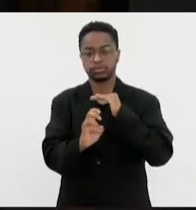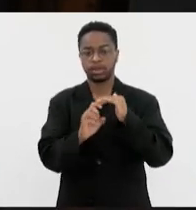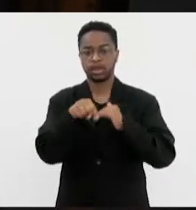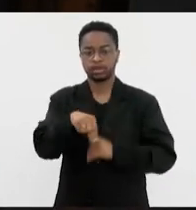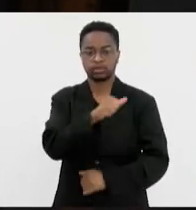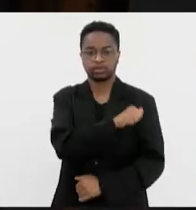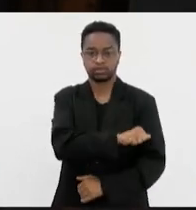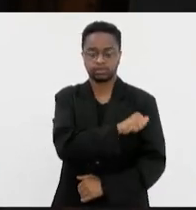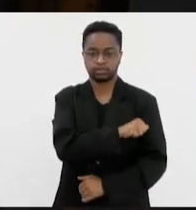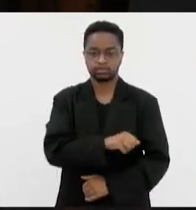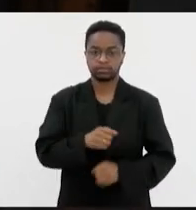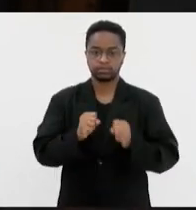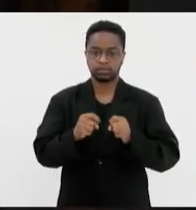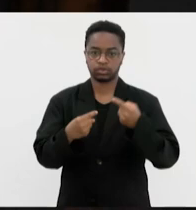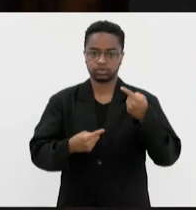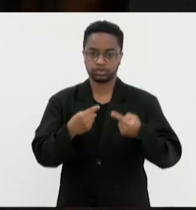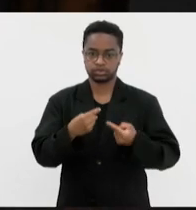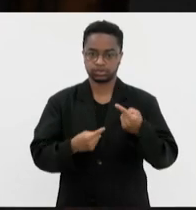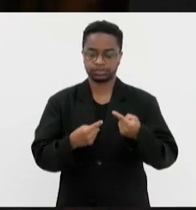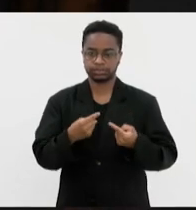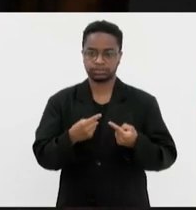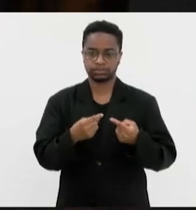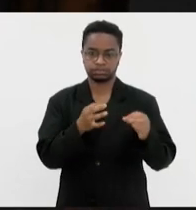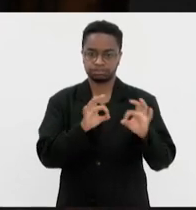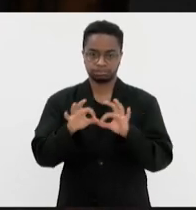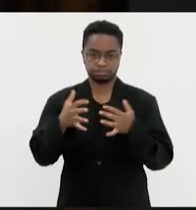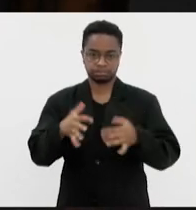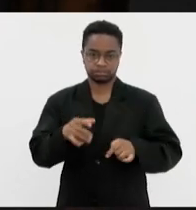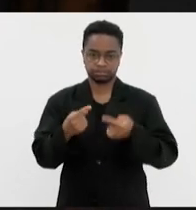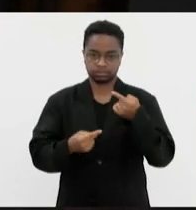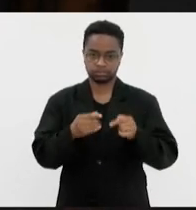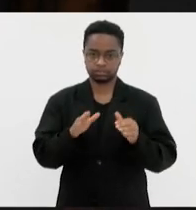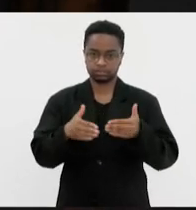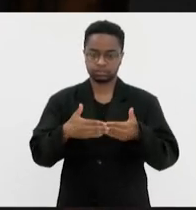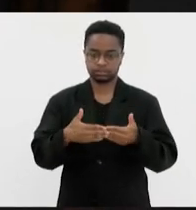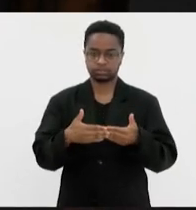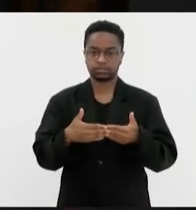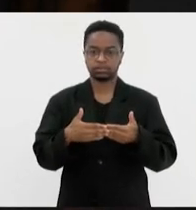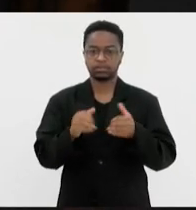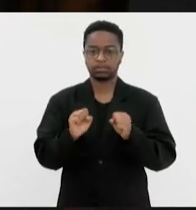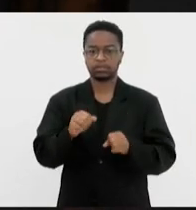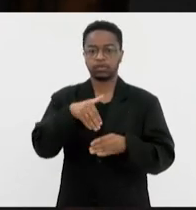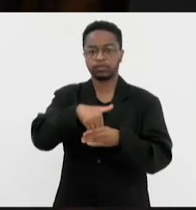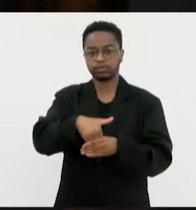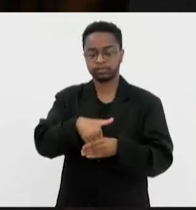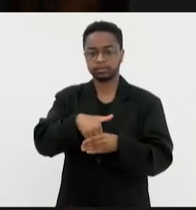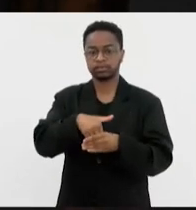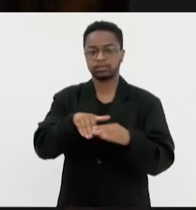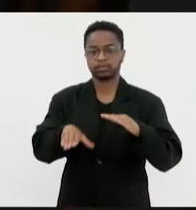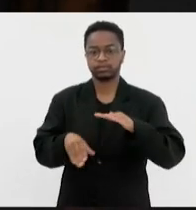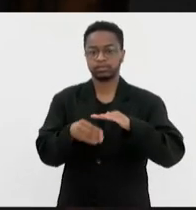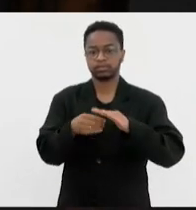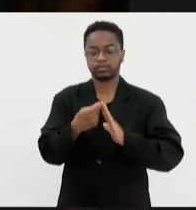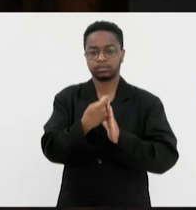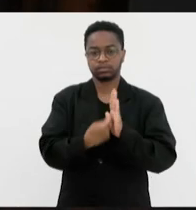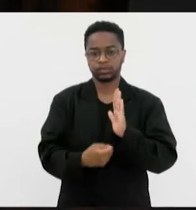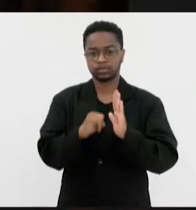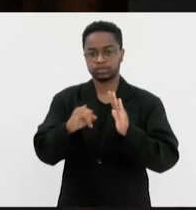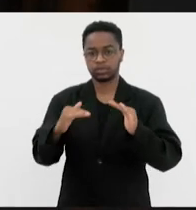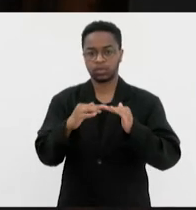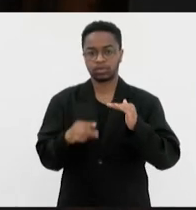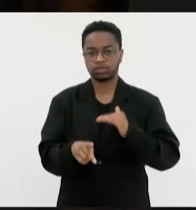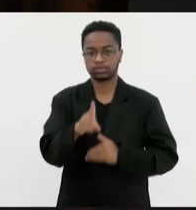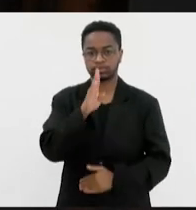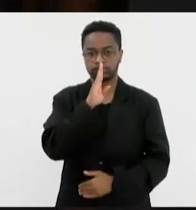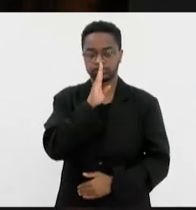Rio de Janeiro. Em discussão, não havendo quem queira discutir, encerrada a discussão. Em votação, emenda de redação. Os senhores que aprovam,